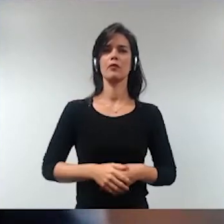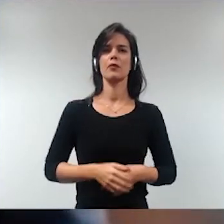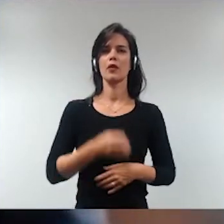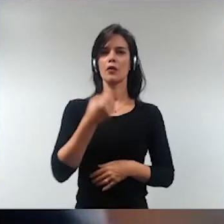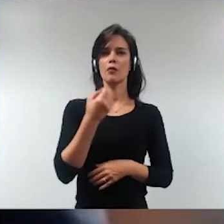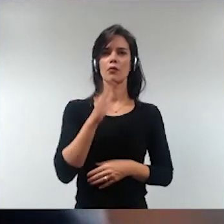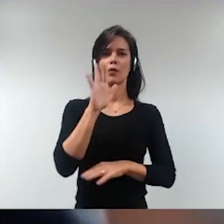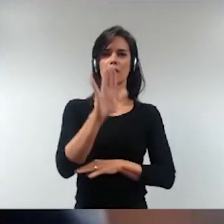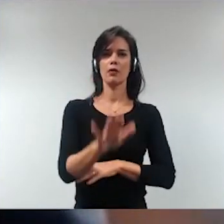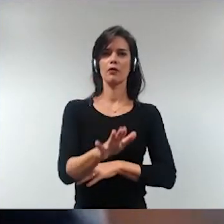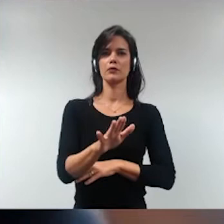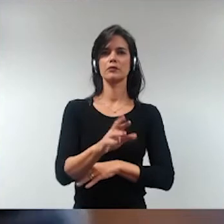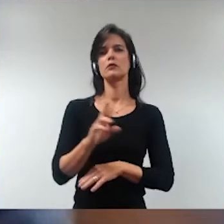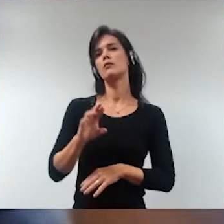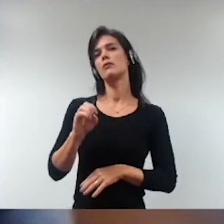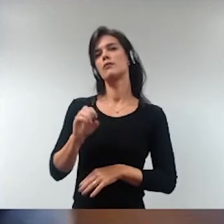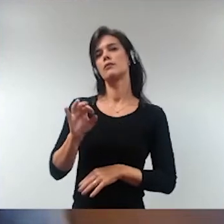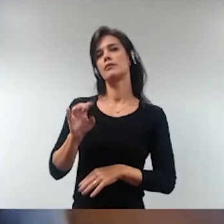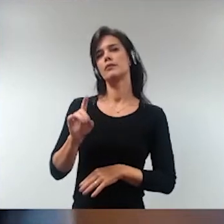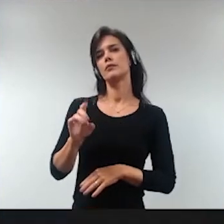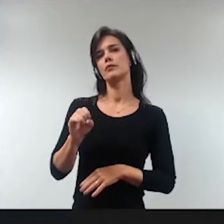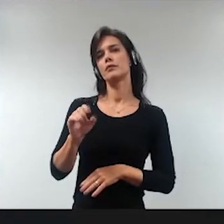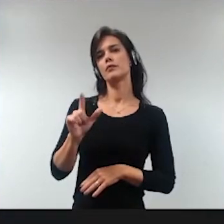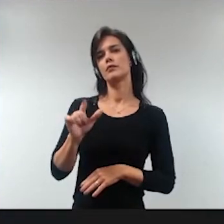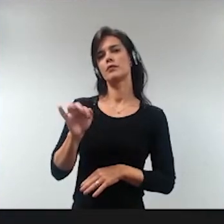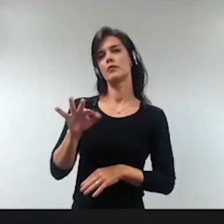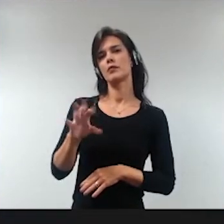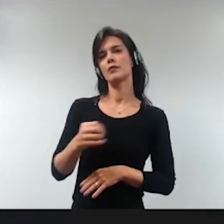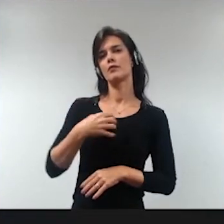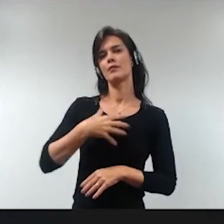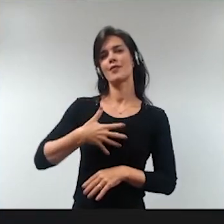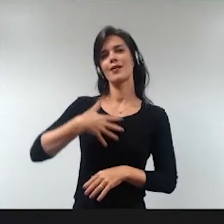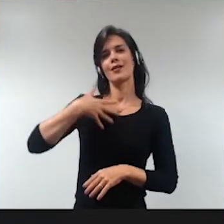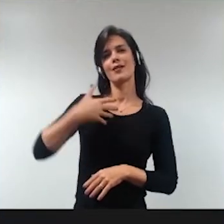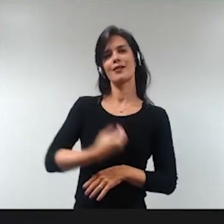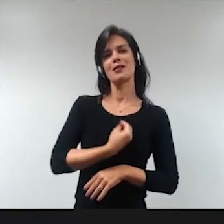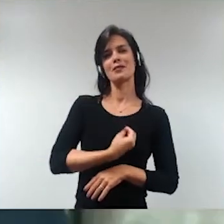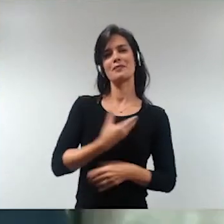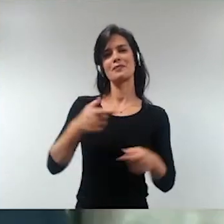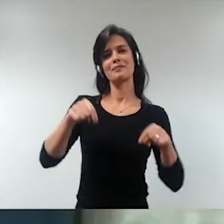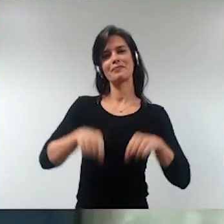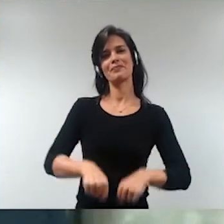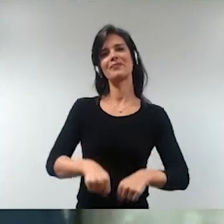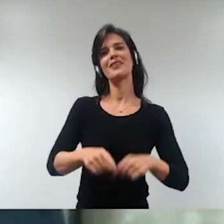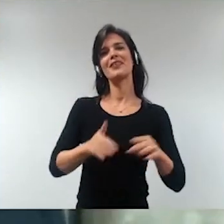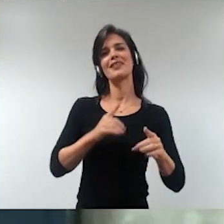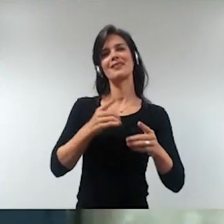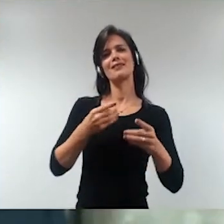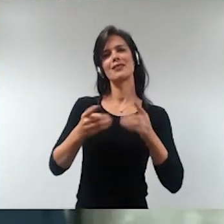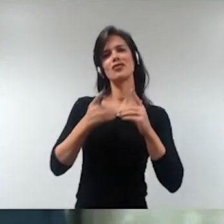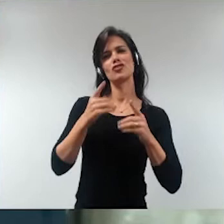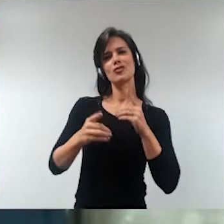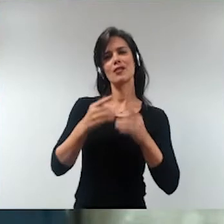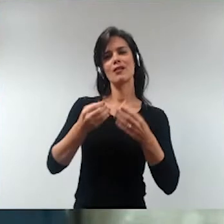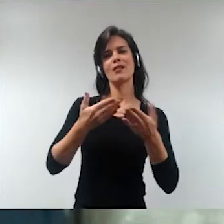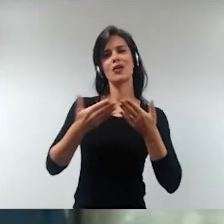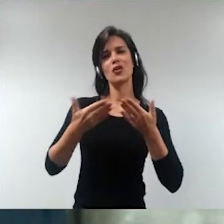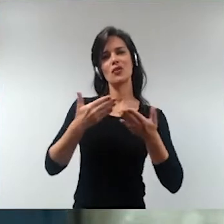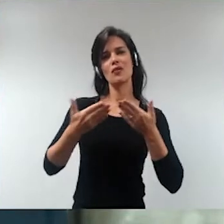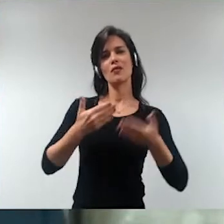Boa tarde, Rodolfo. É uma grande satisfação para mim poder estar aqui nesse debate, nesse diálogo.